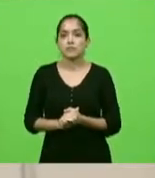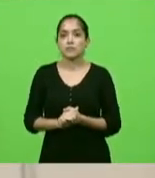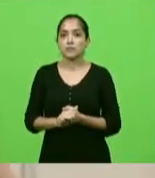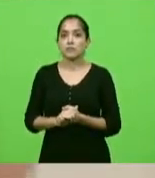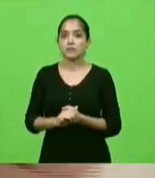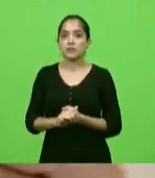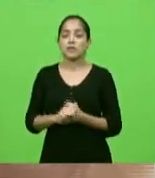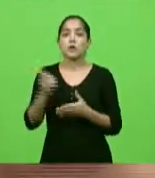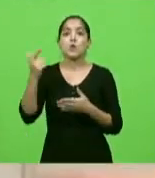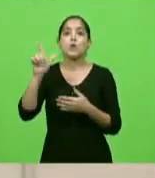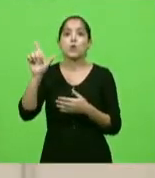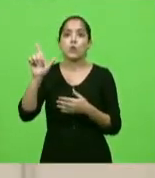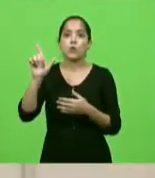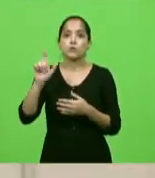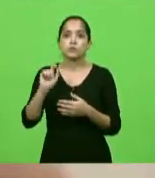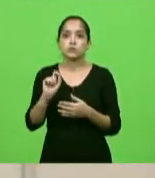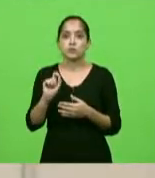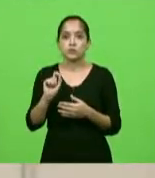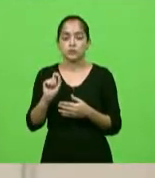outro,